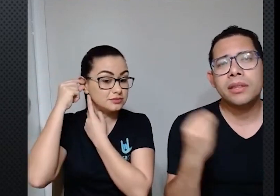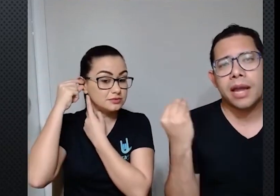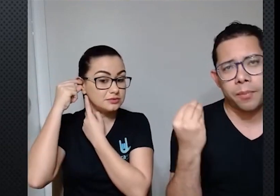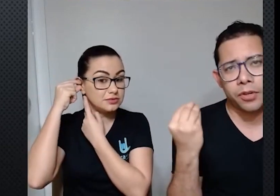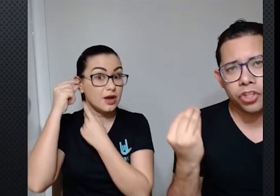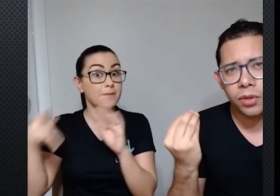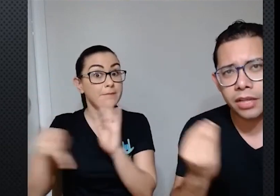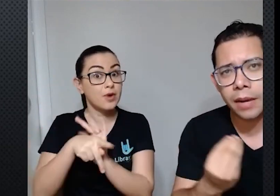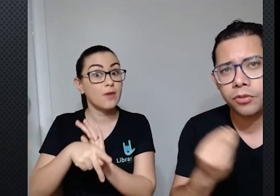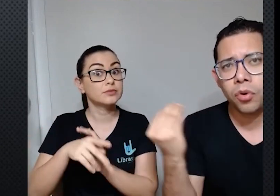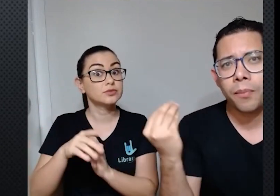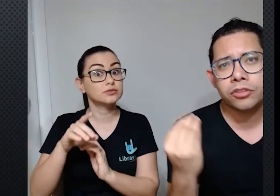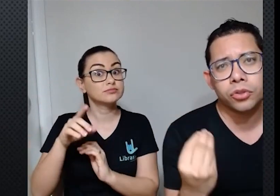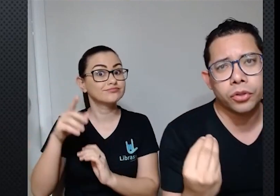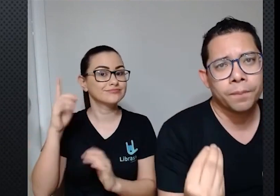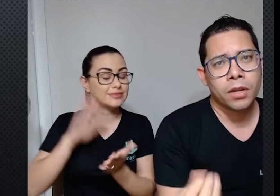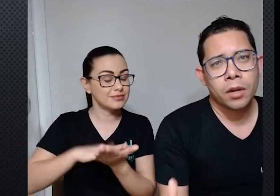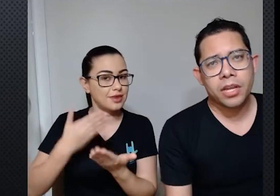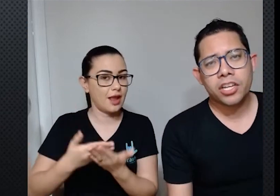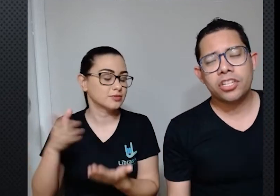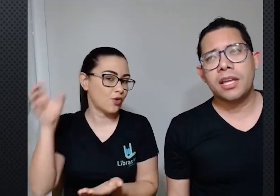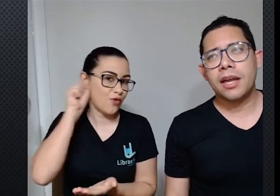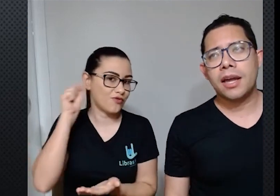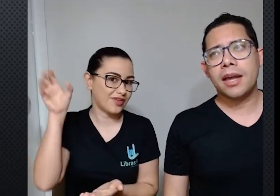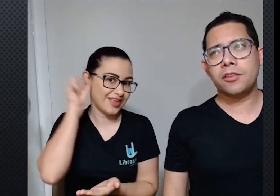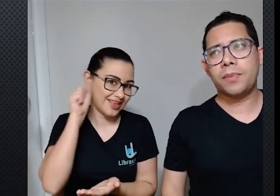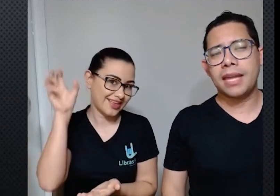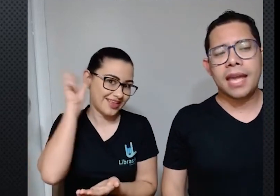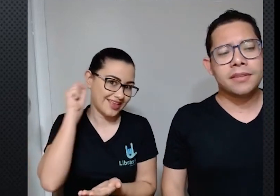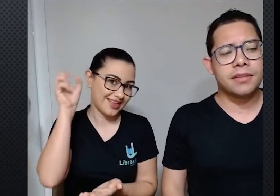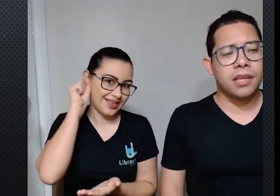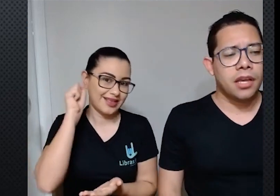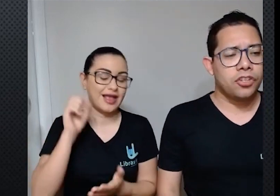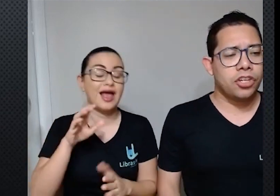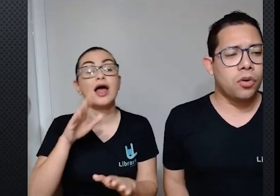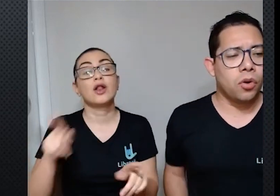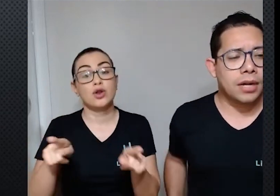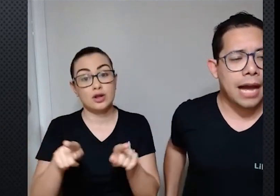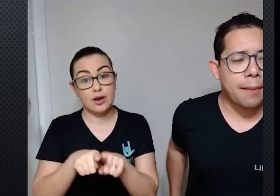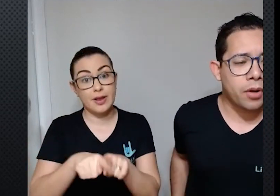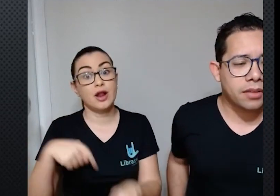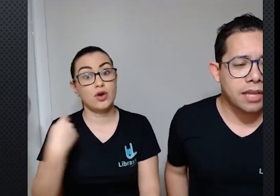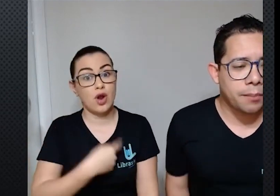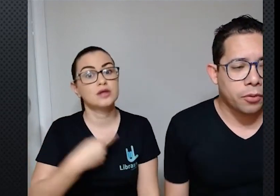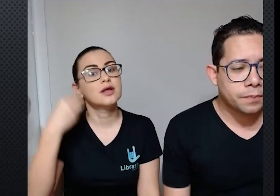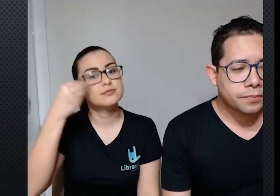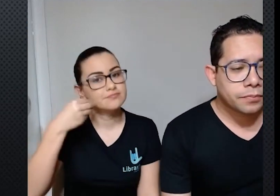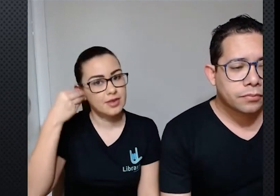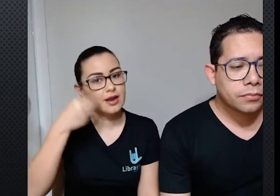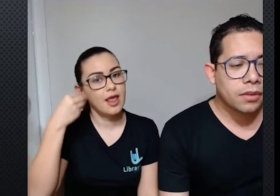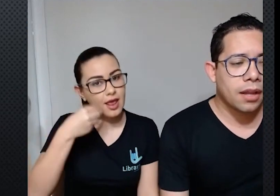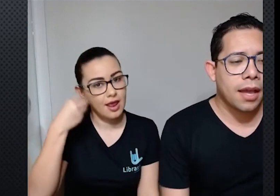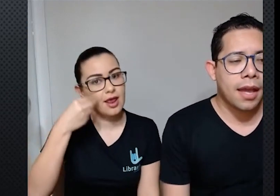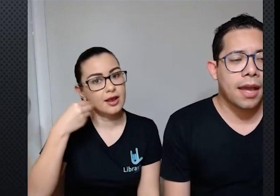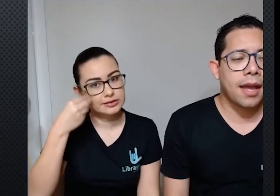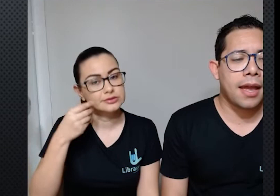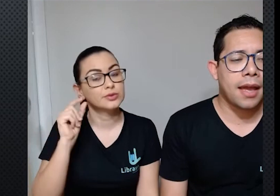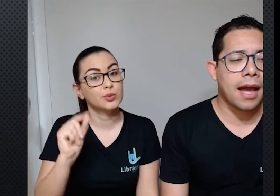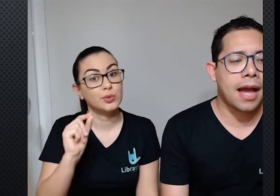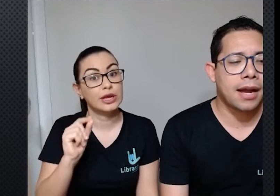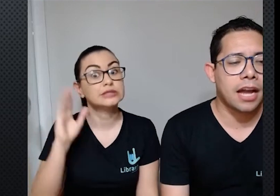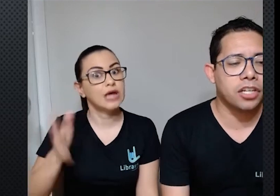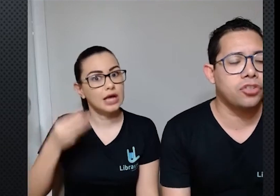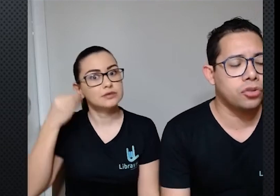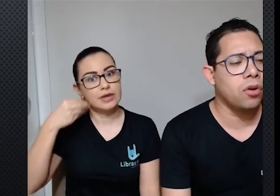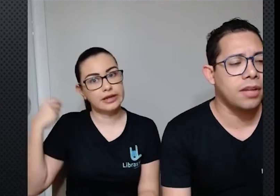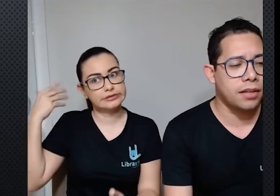ao intérprete, o intérprete com o pastor. Porque a gente tem experiências de colocar, por exemplo,